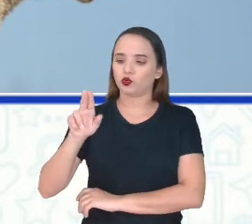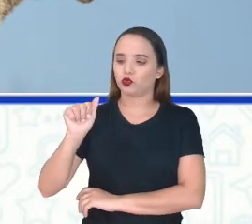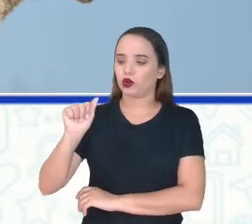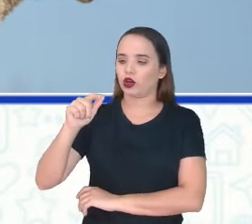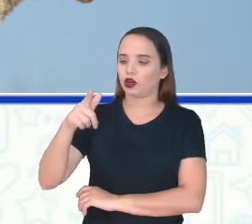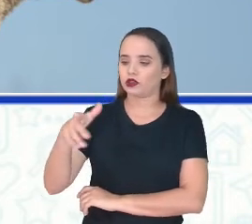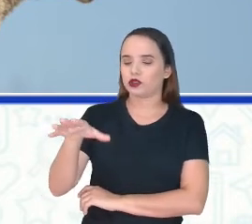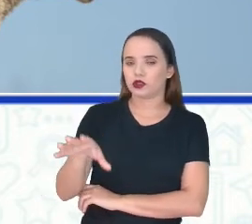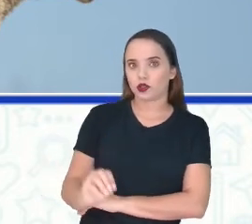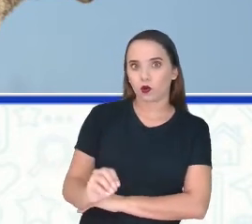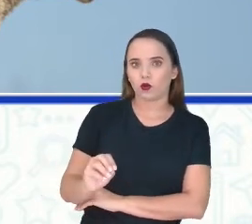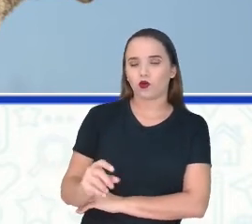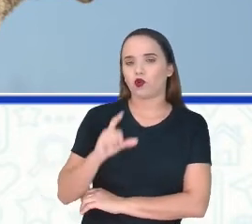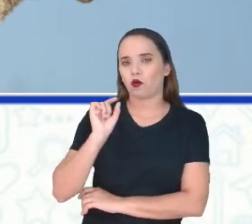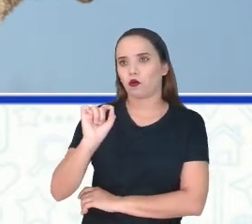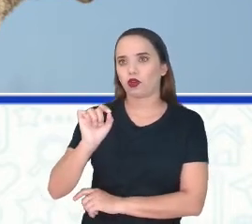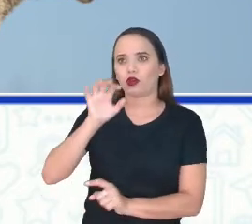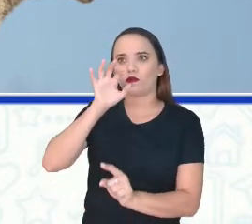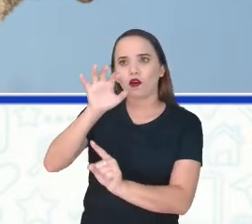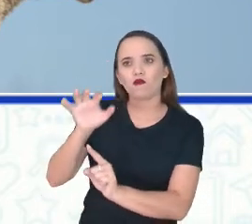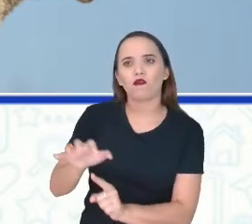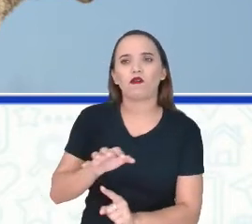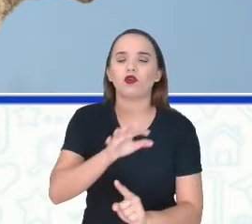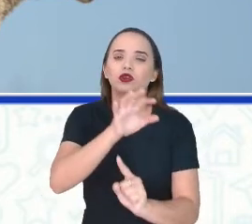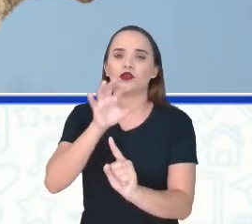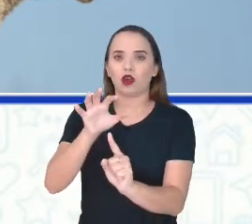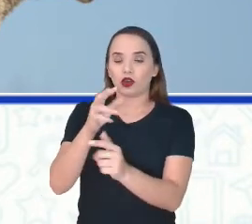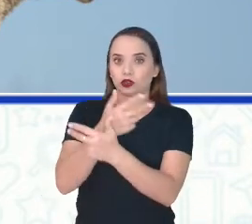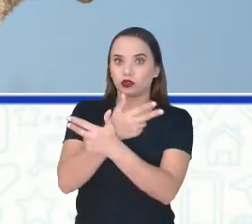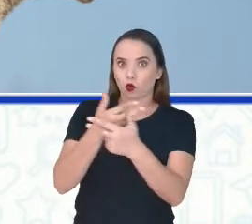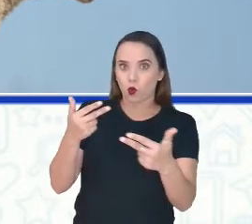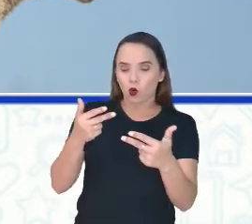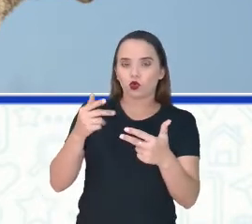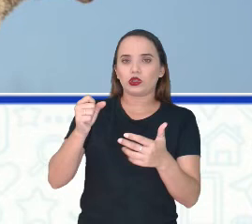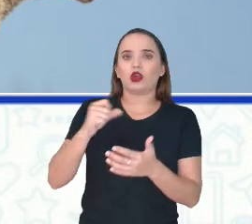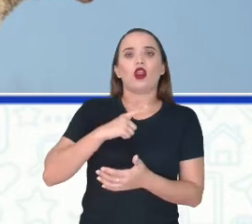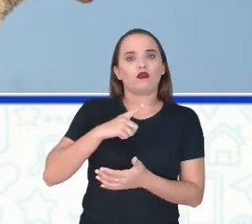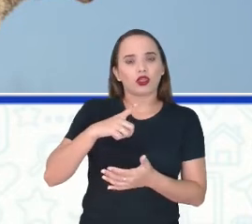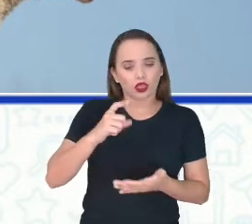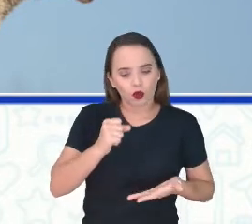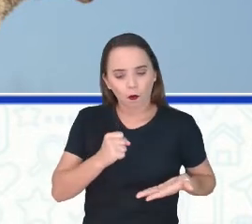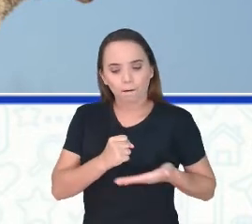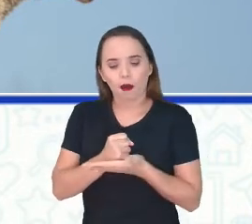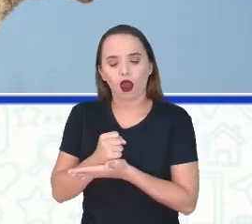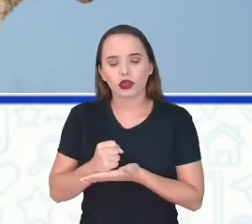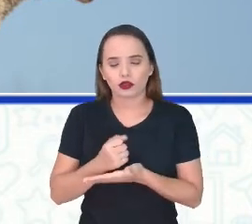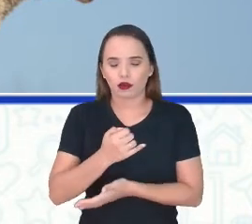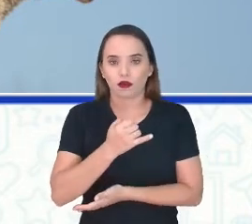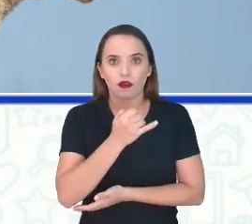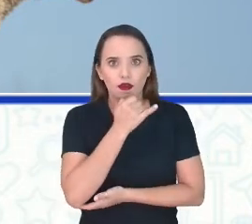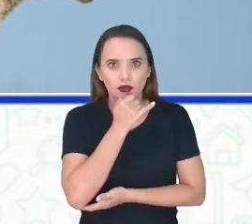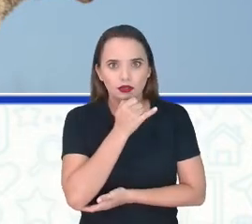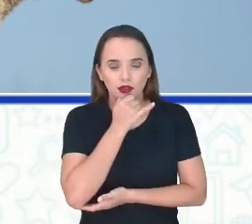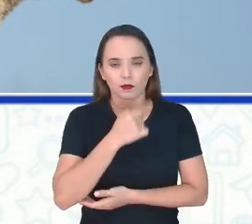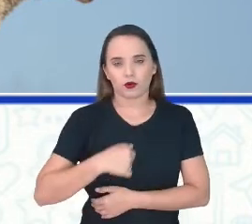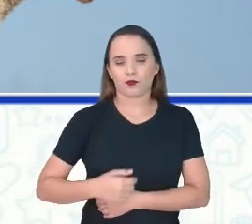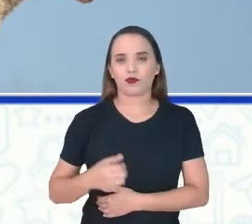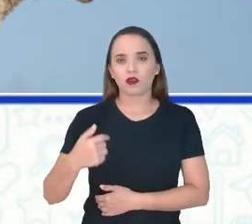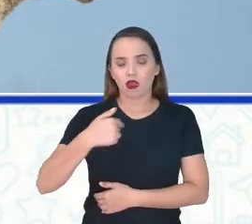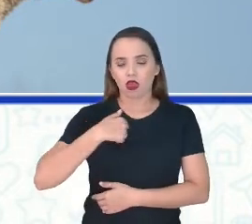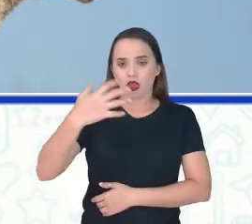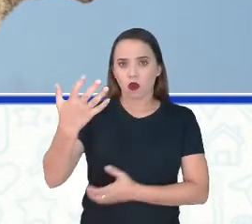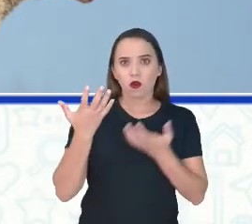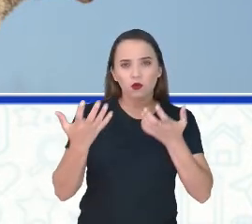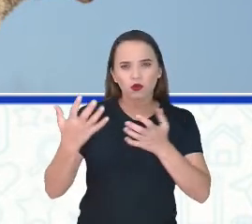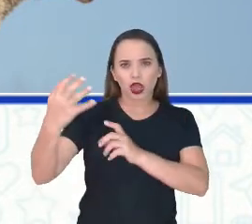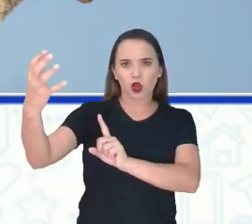convencimento, que é aquilo que fundamenta o nosso ponto de vista. Então, digamos que eu queira convencer Brielle que Persuasão é